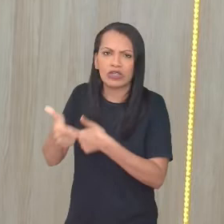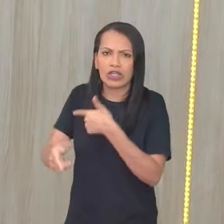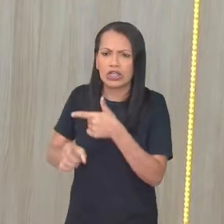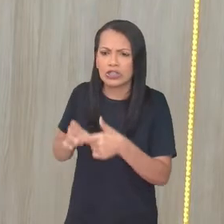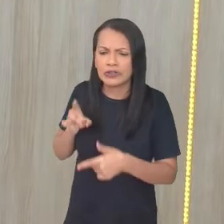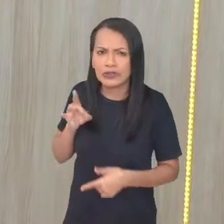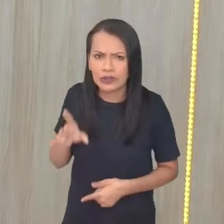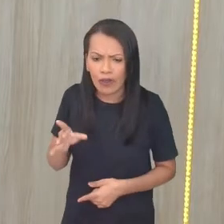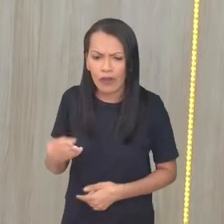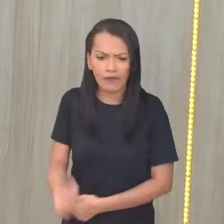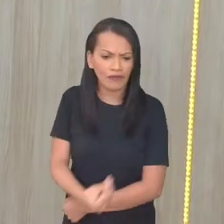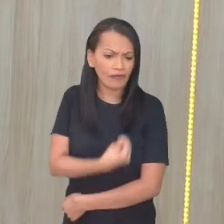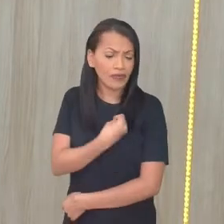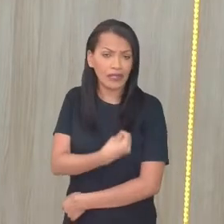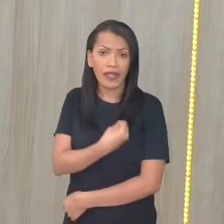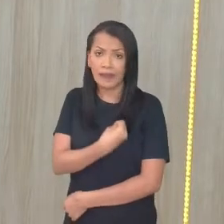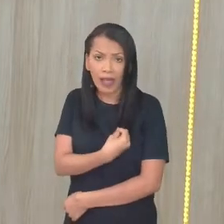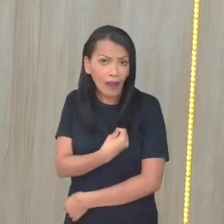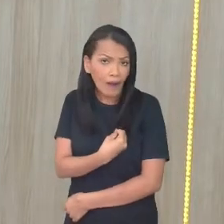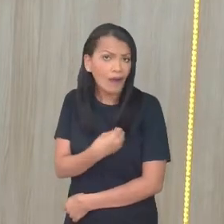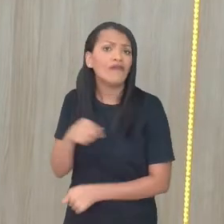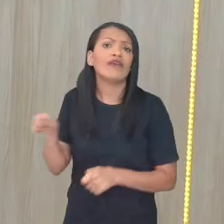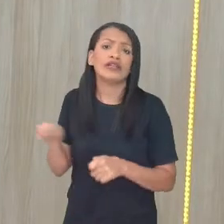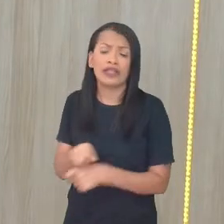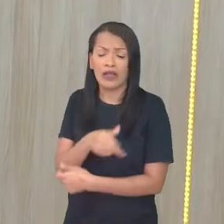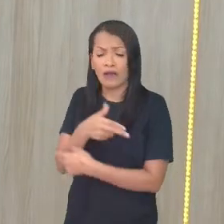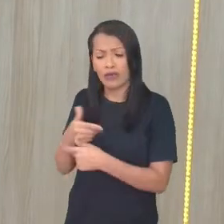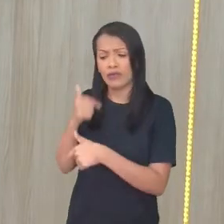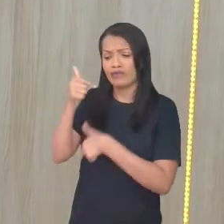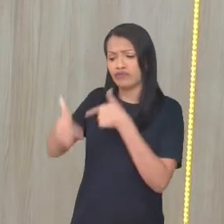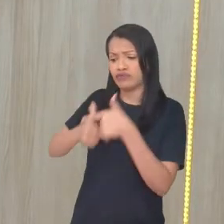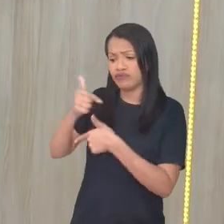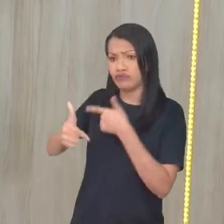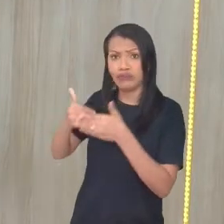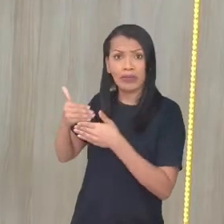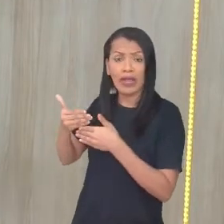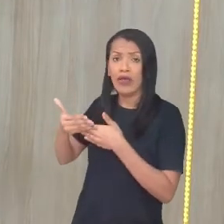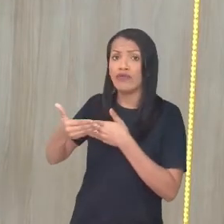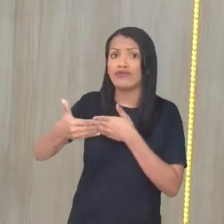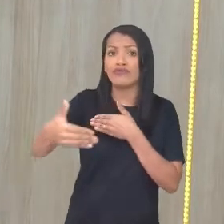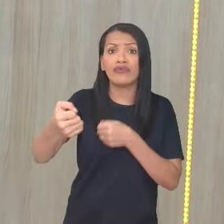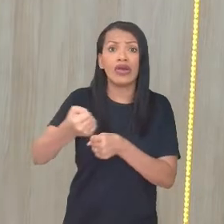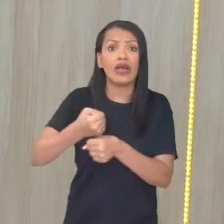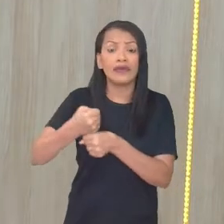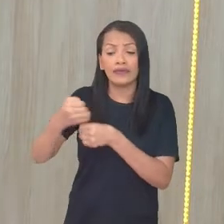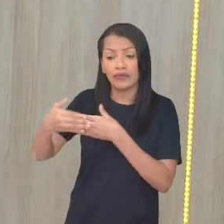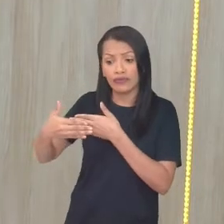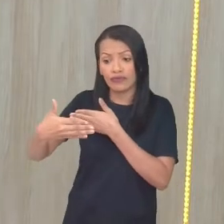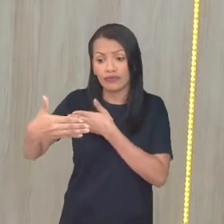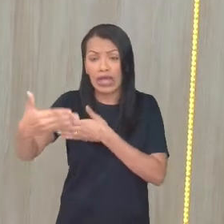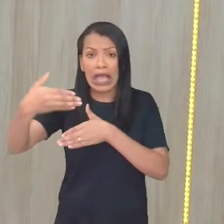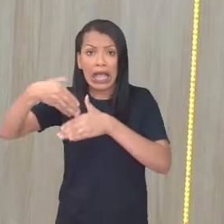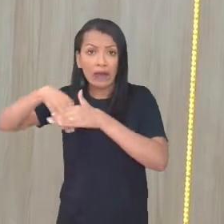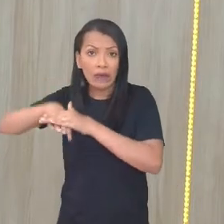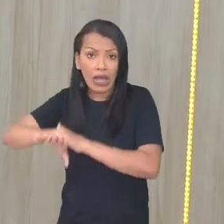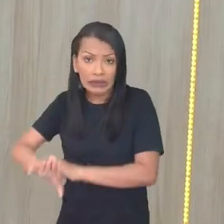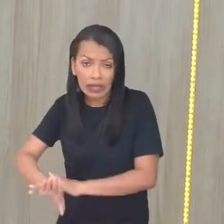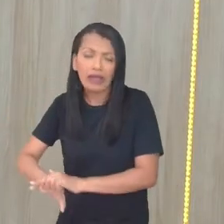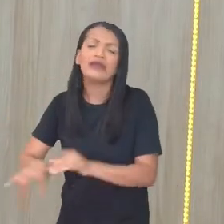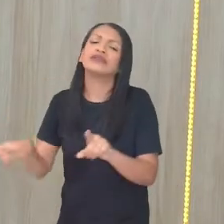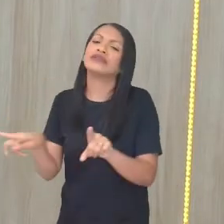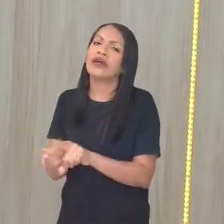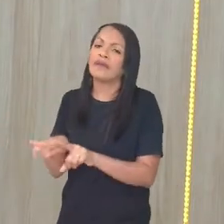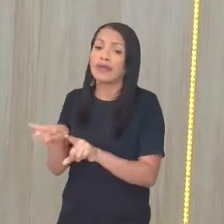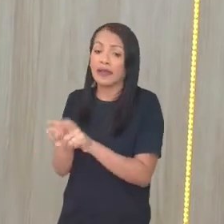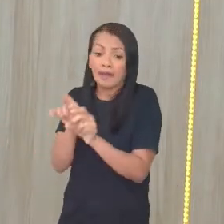para subsistência, produziam excedentes, ora para guardarem nos celeiros, né, para momentos de crise, ora para